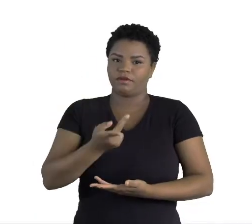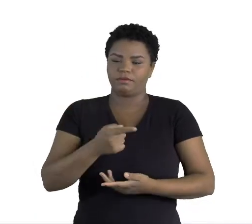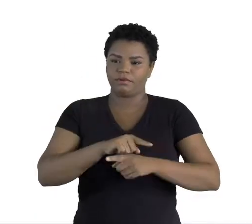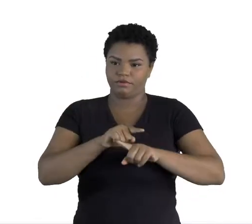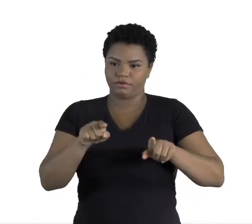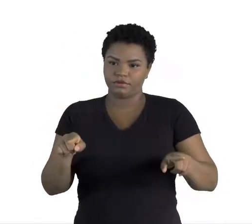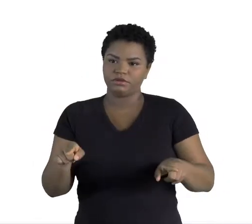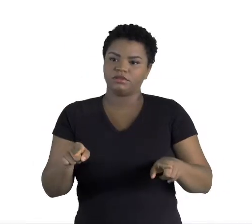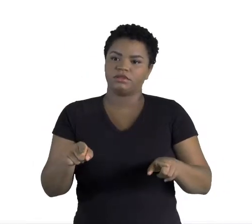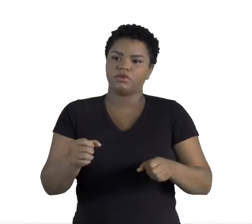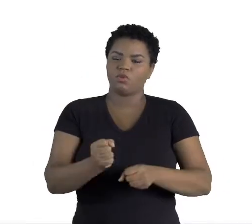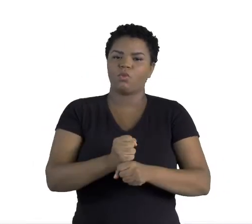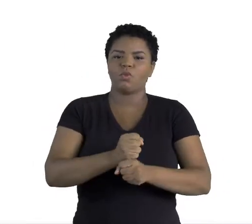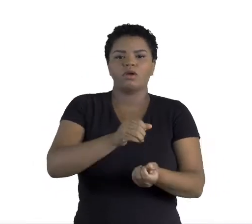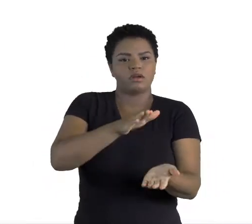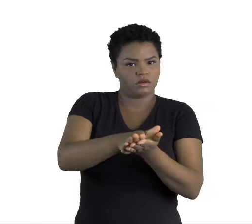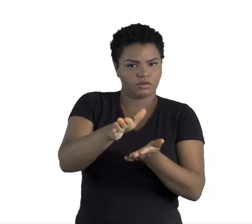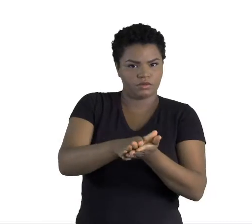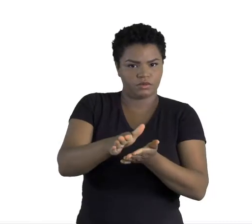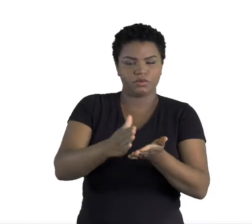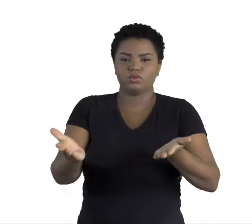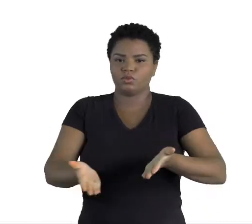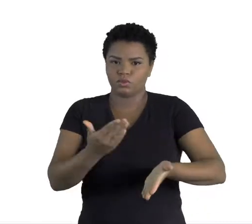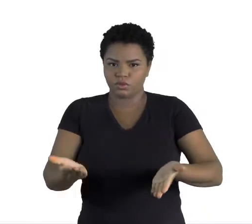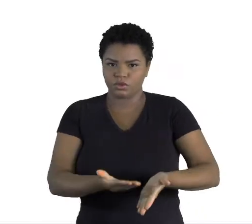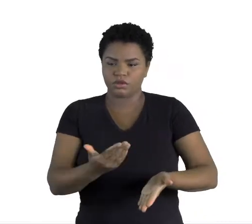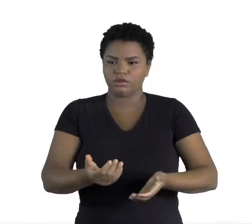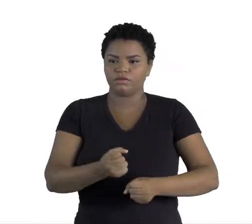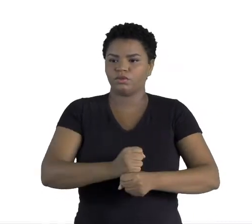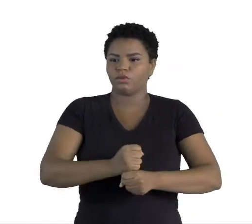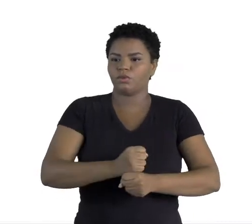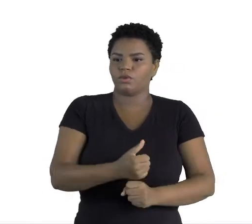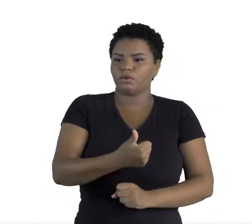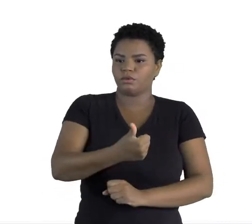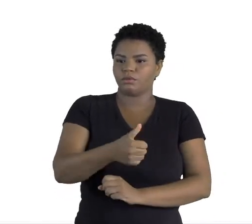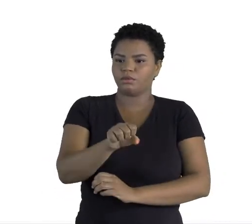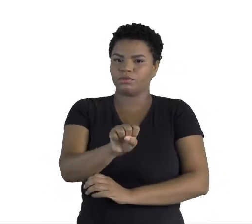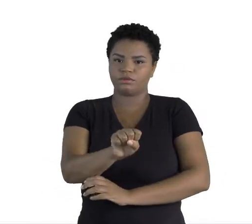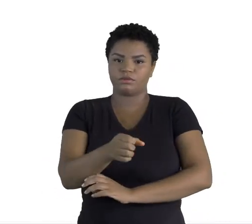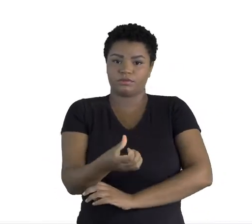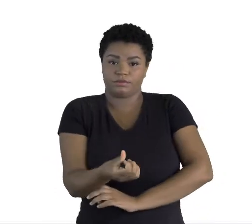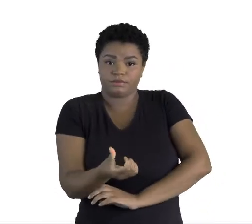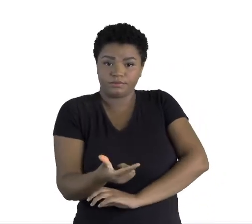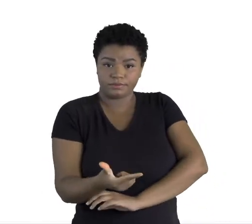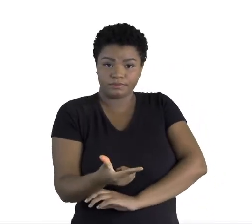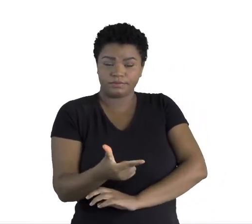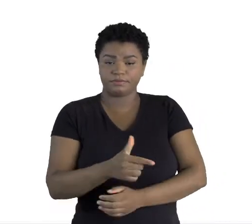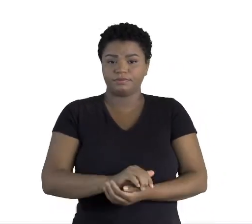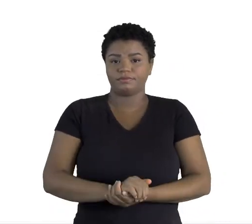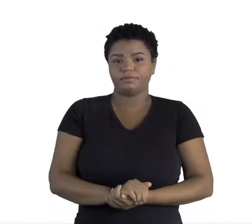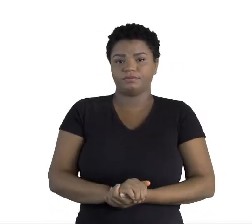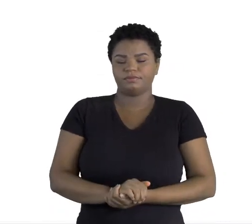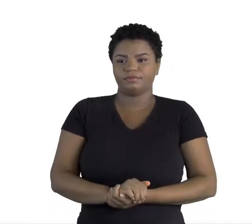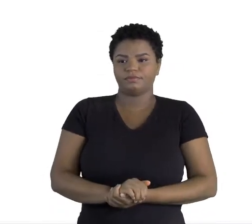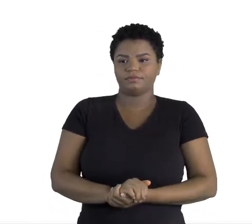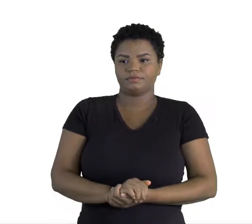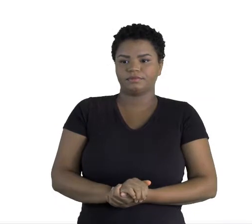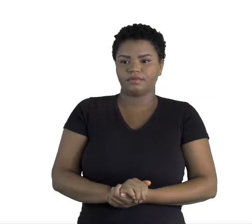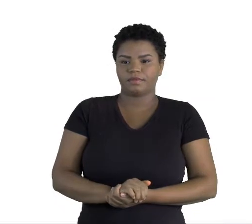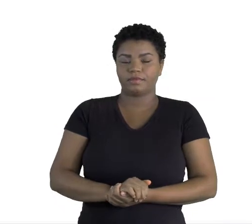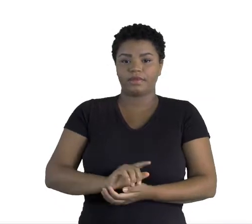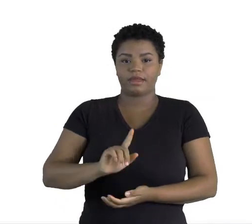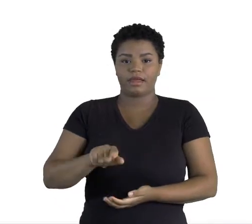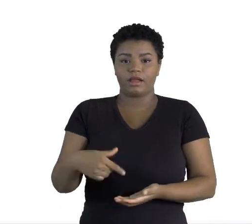do ano de publicação dessa obra-prima, que ela foi publicada em 1862, como é uma